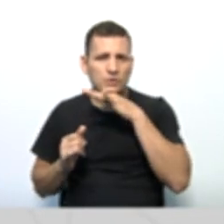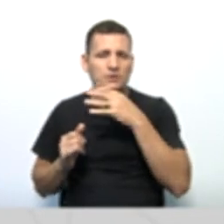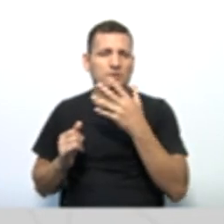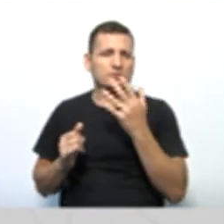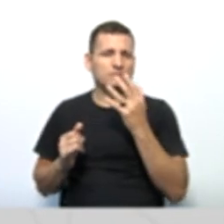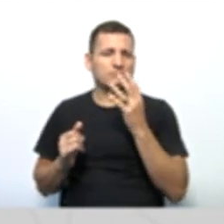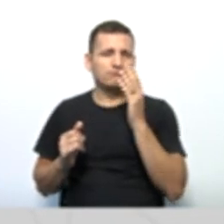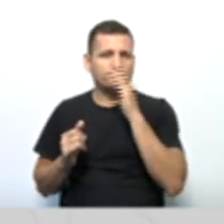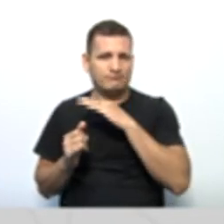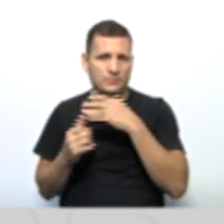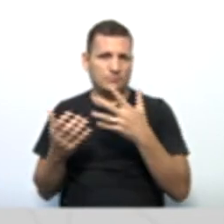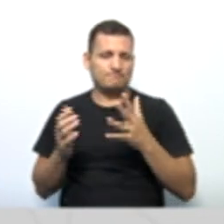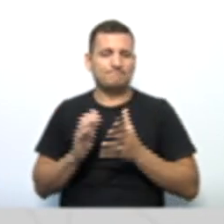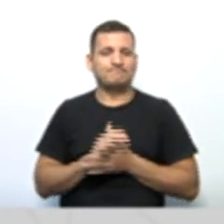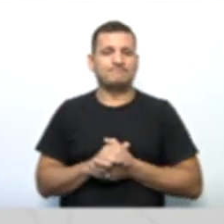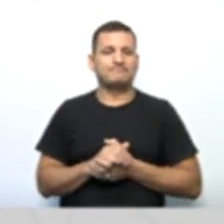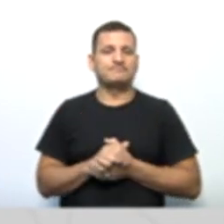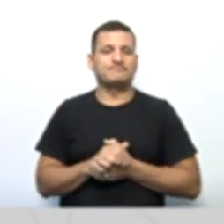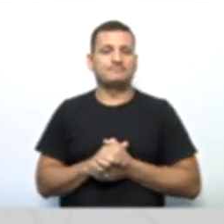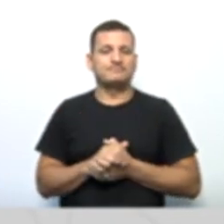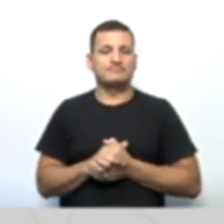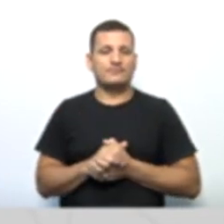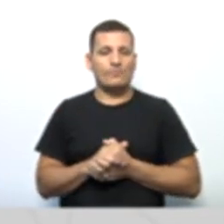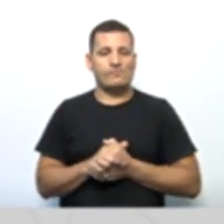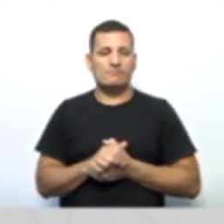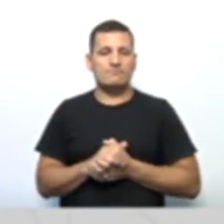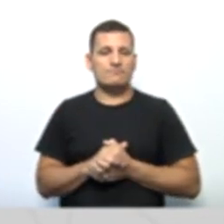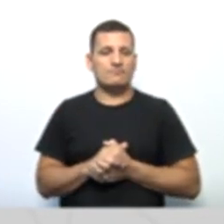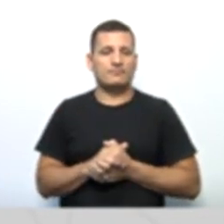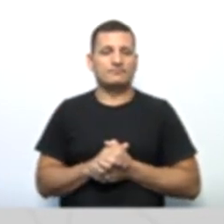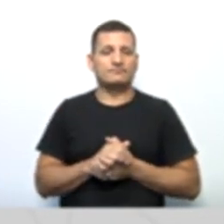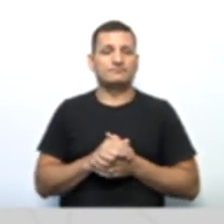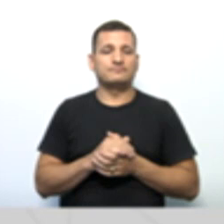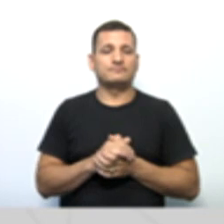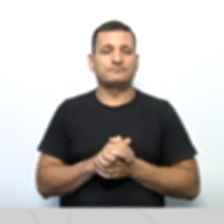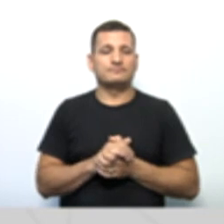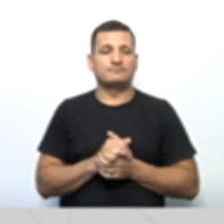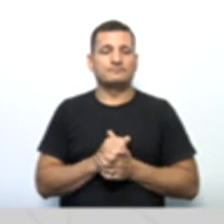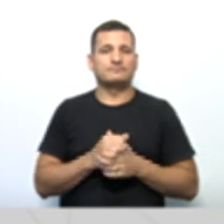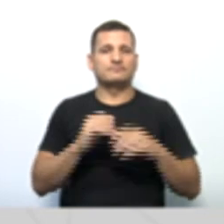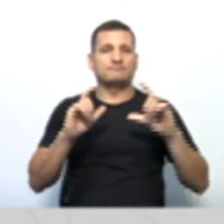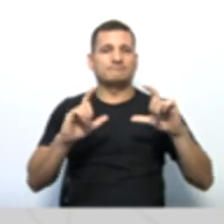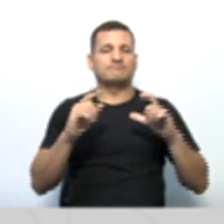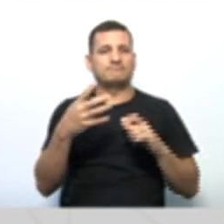desconforto, e assim por diante. Vamos para outra afirmação, então, pessoal.